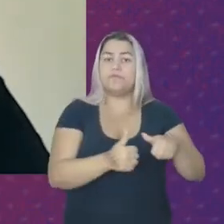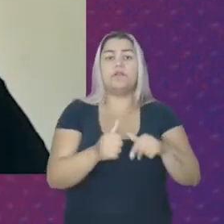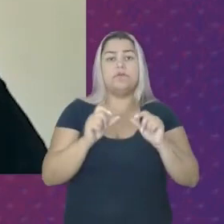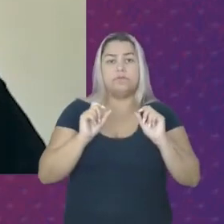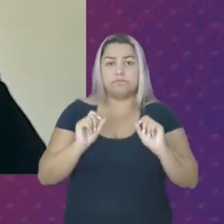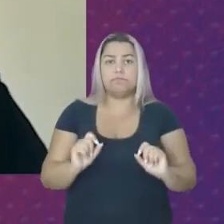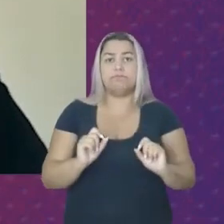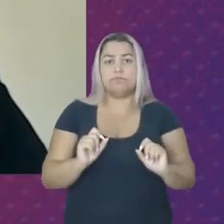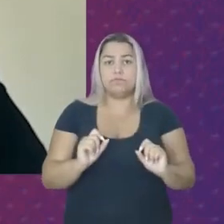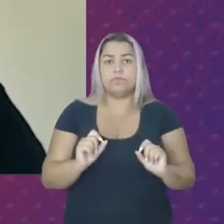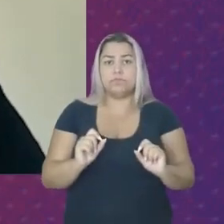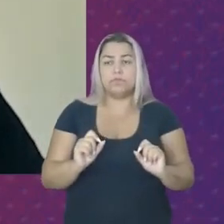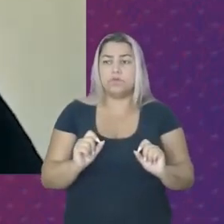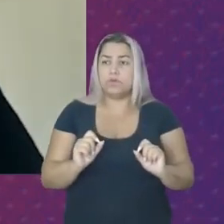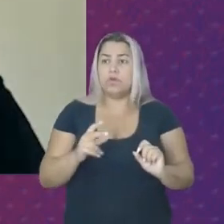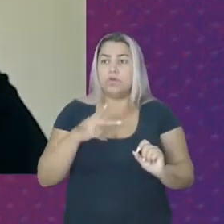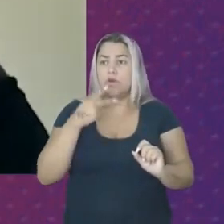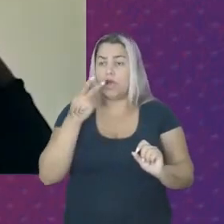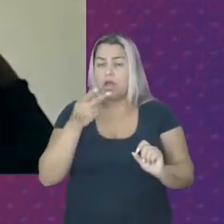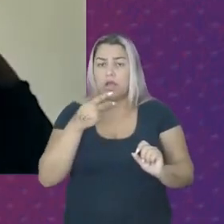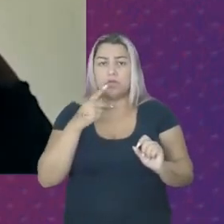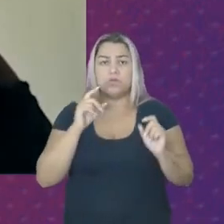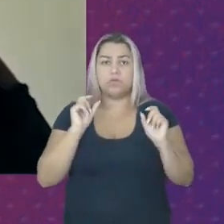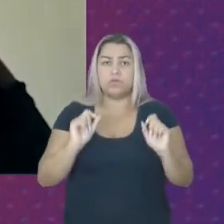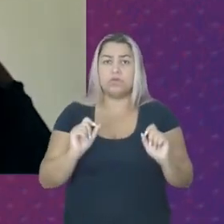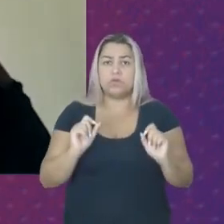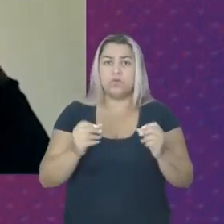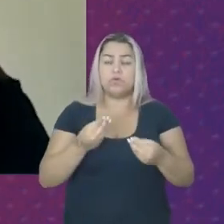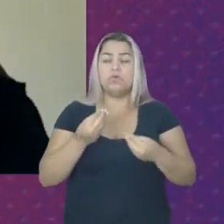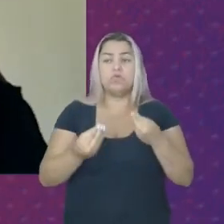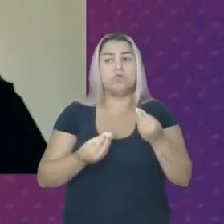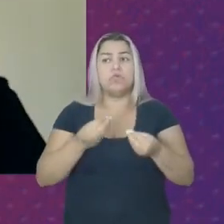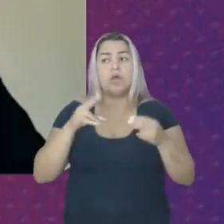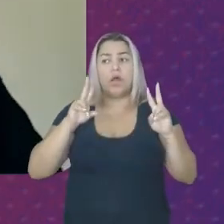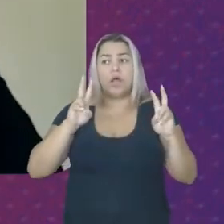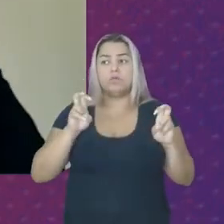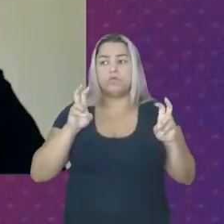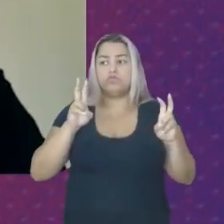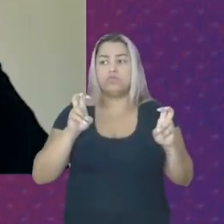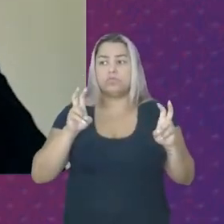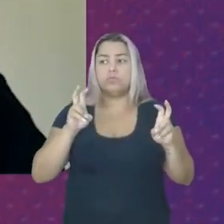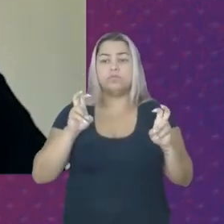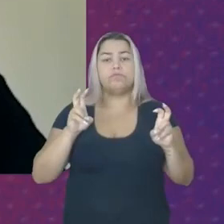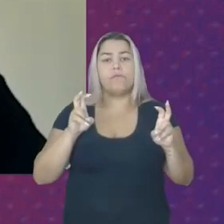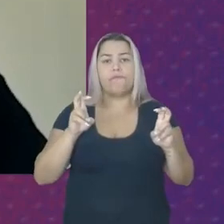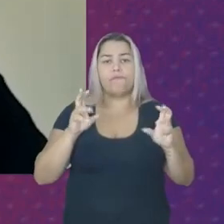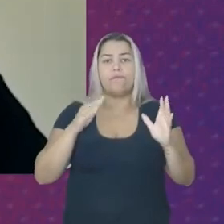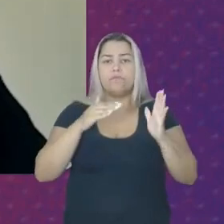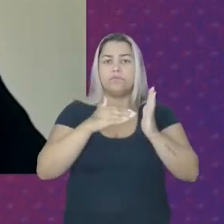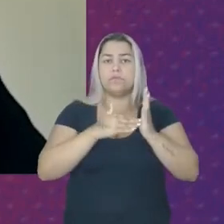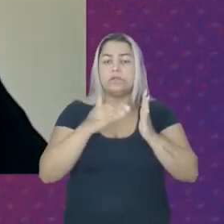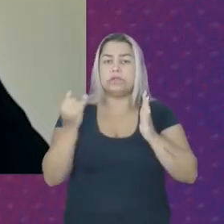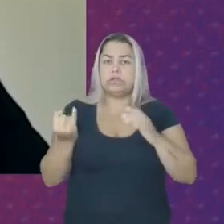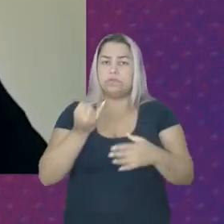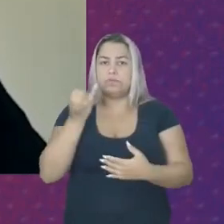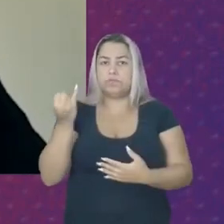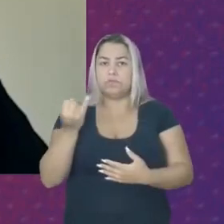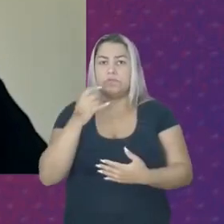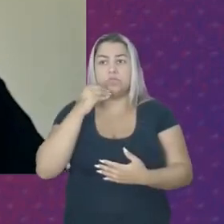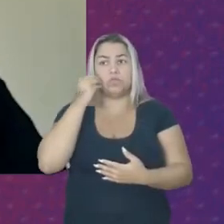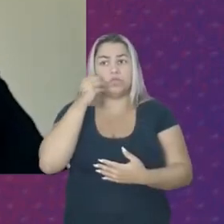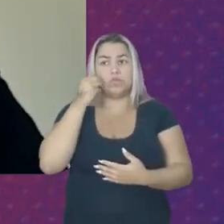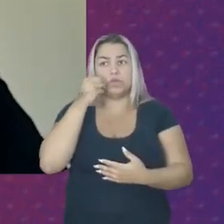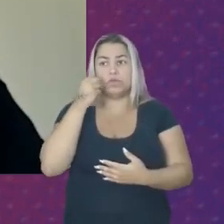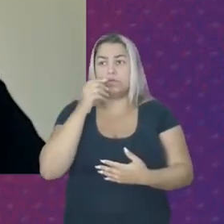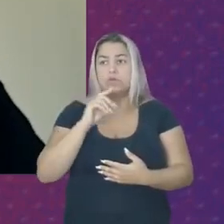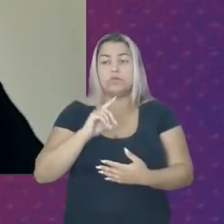que você quer falar sobre isso, como você quer falar sobre isso, e até que ponto aquele conteúdo é de interesse do seu público, mas